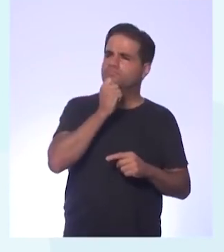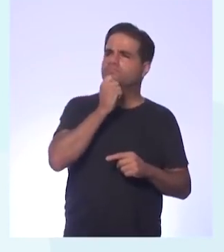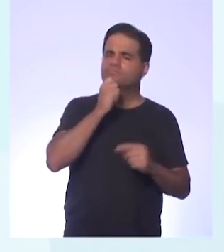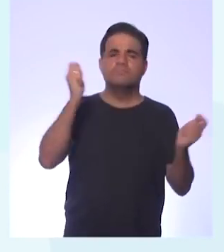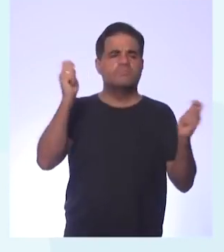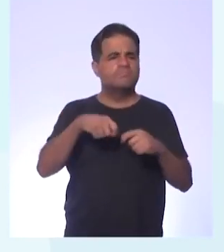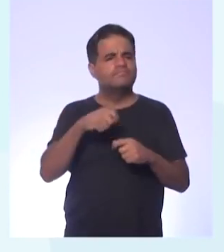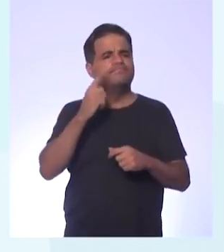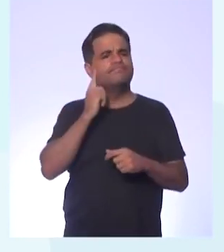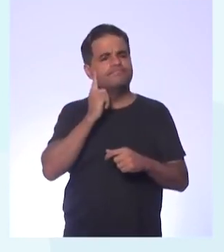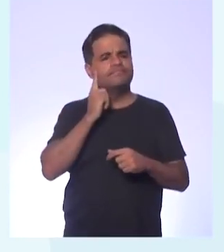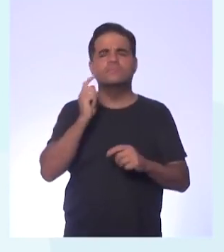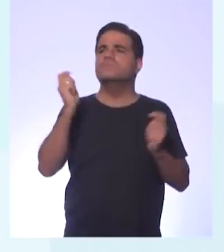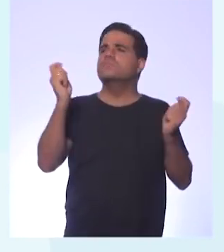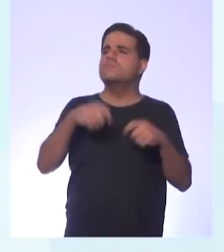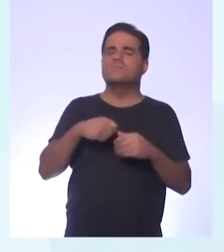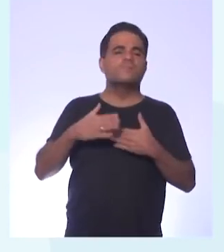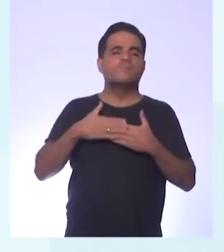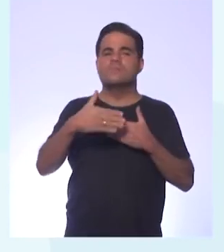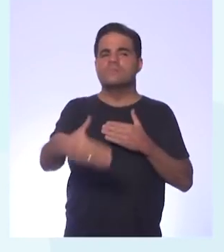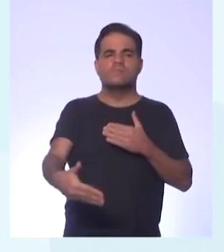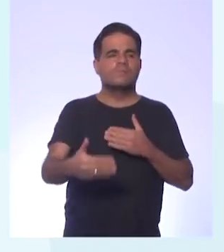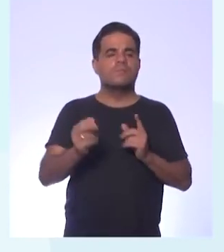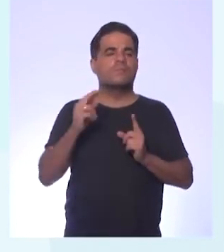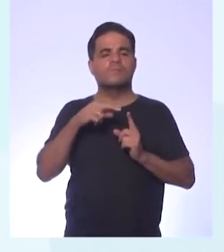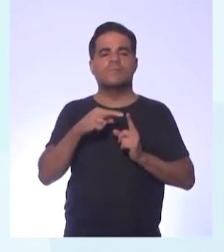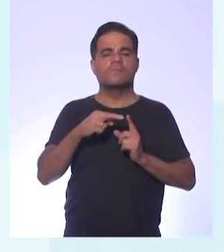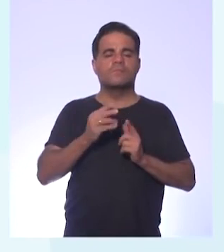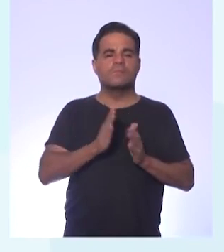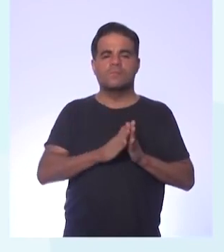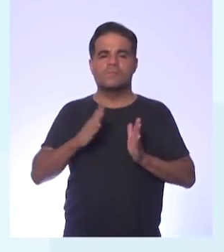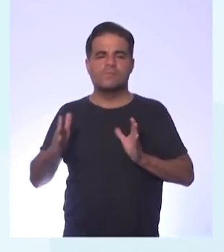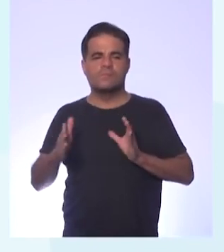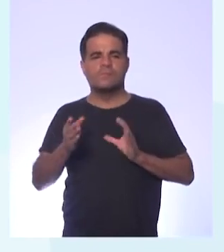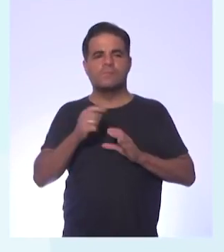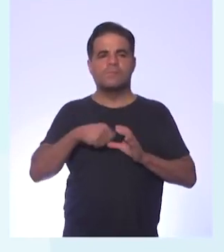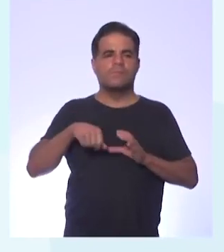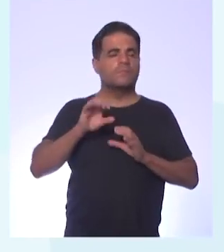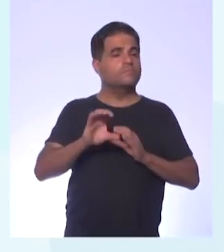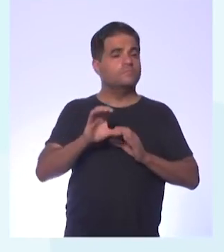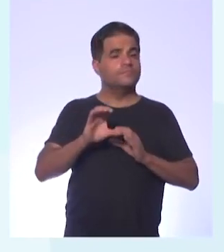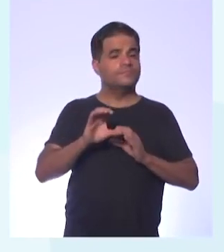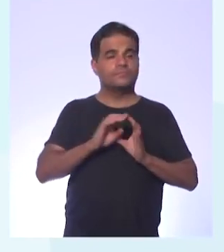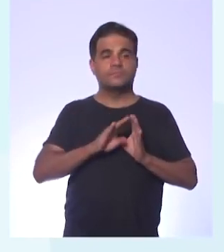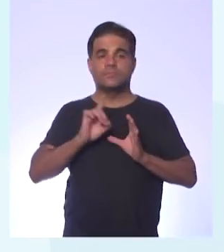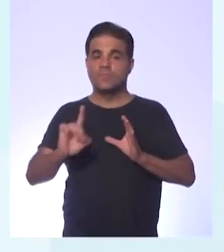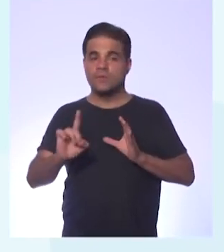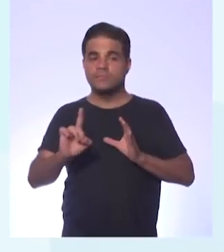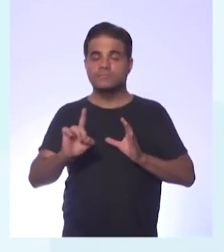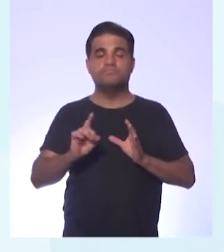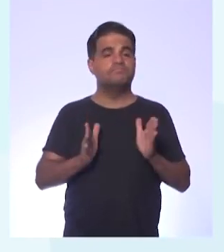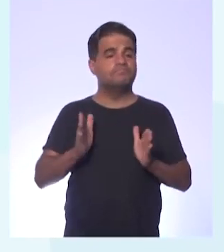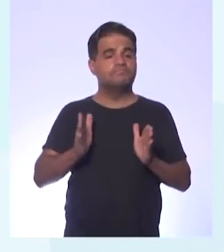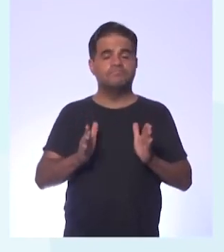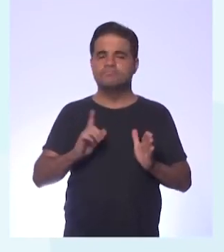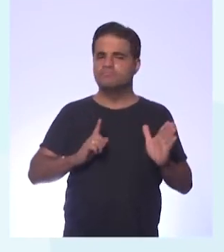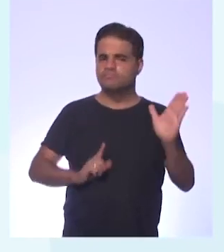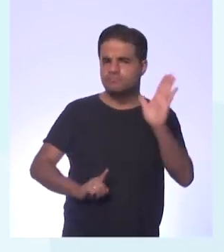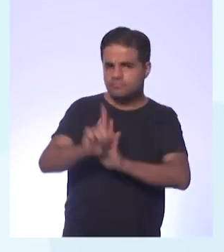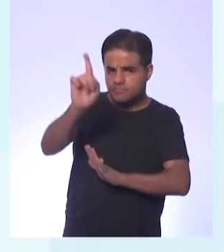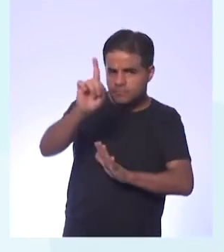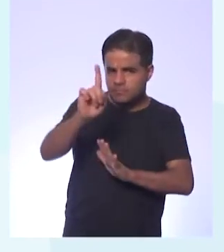vamos concluir. O que é possível concluir sobre a razão entre o comprimento C e o diâmetro D de uma circunferência? A minha pergunta